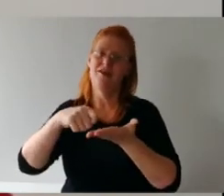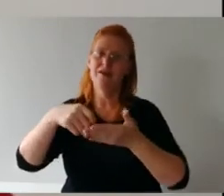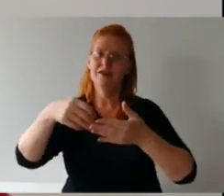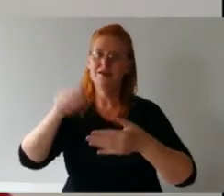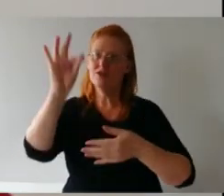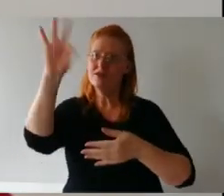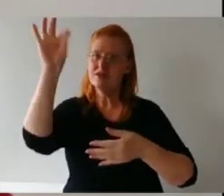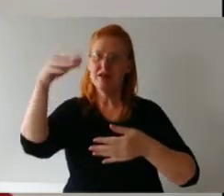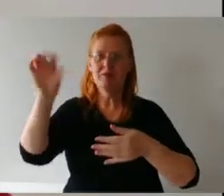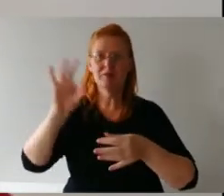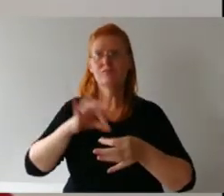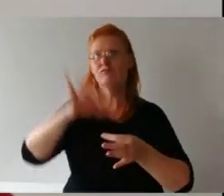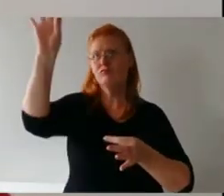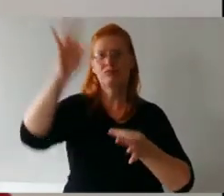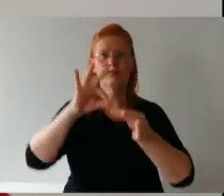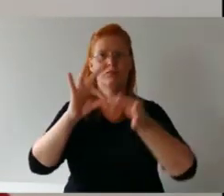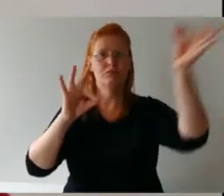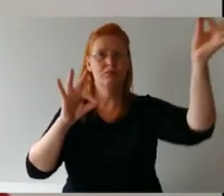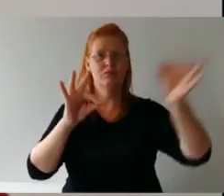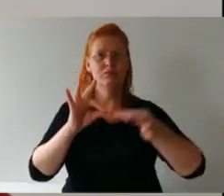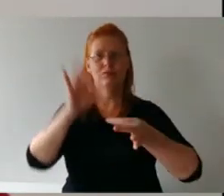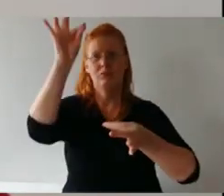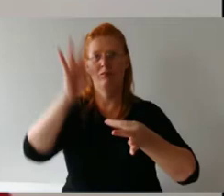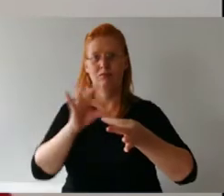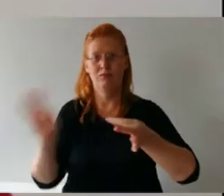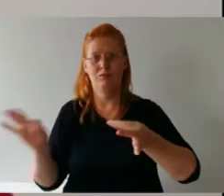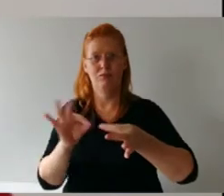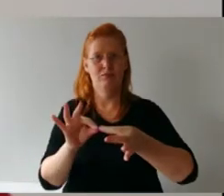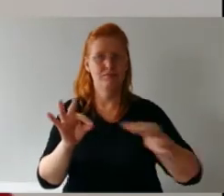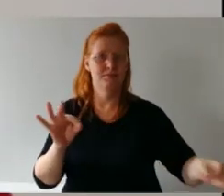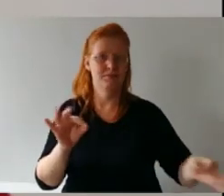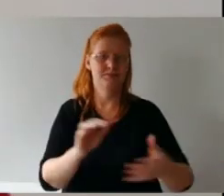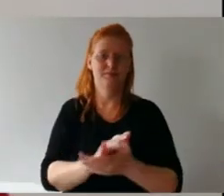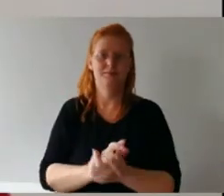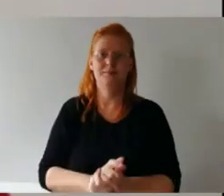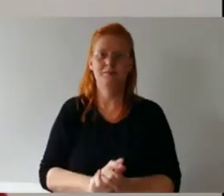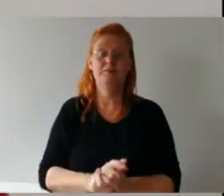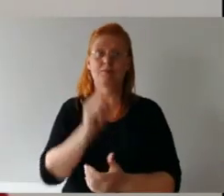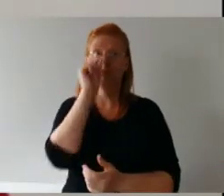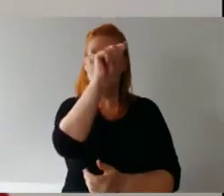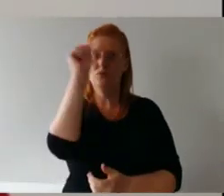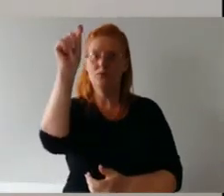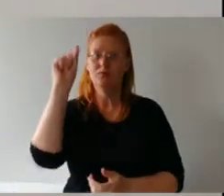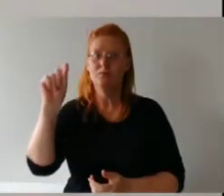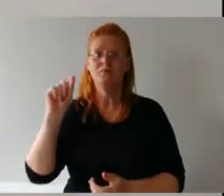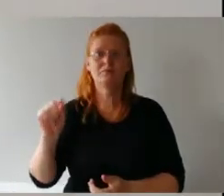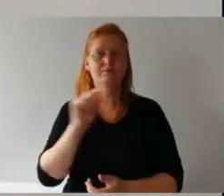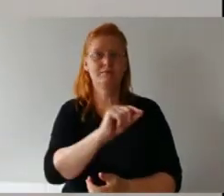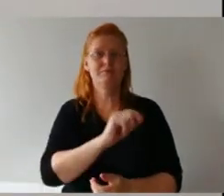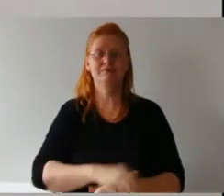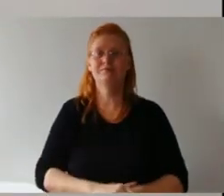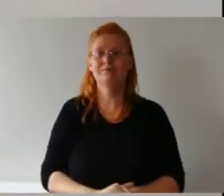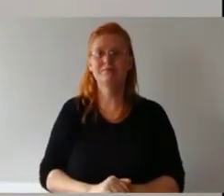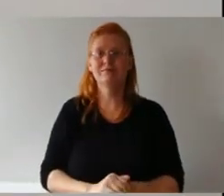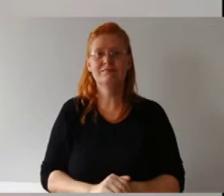mão, através de esquemas, onde tinha setas direcionadas a vários pontos.